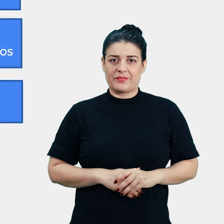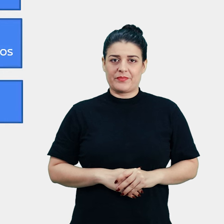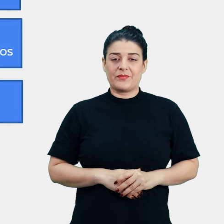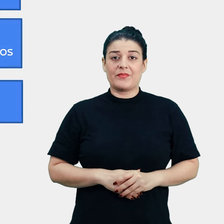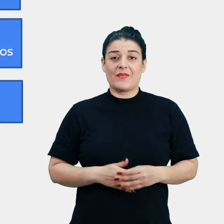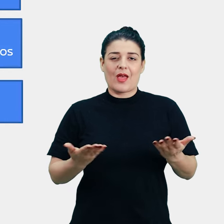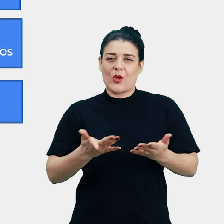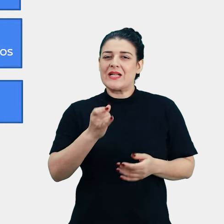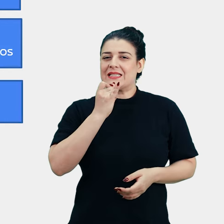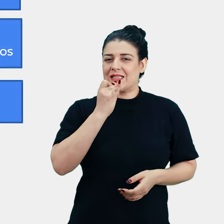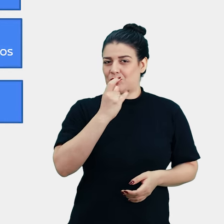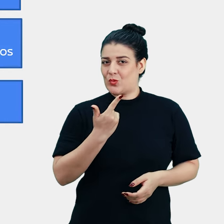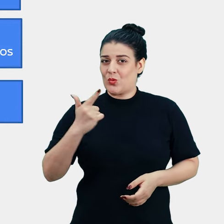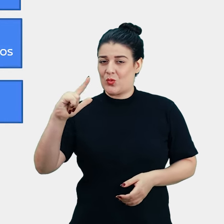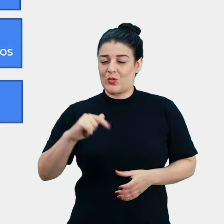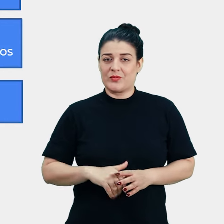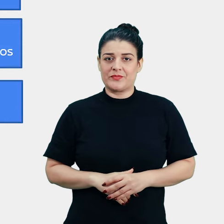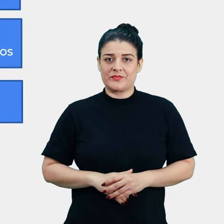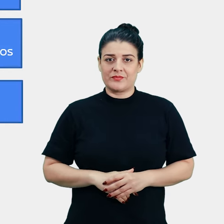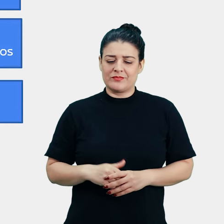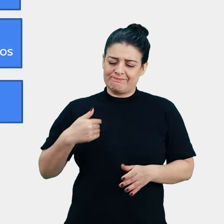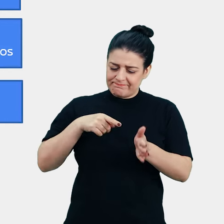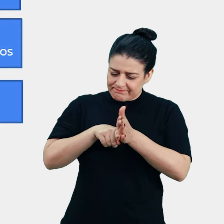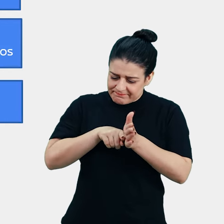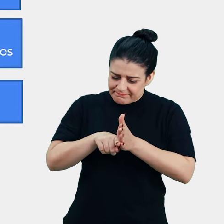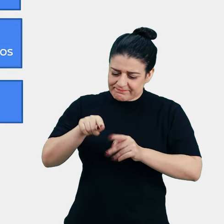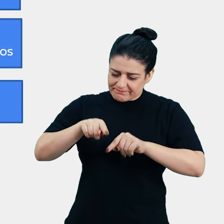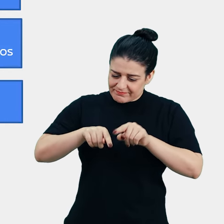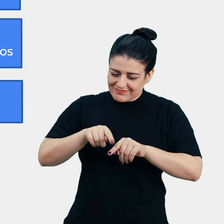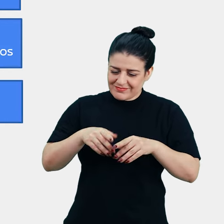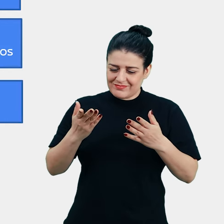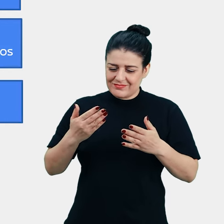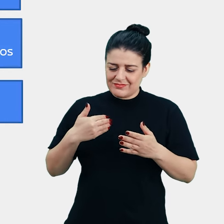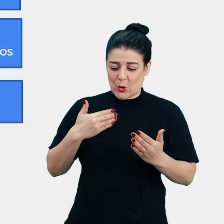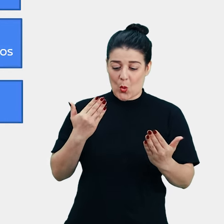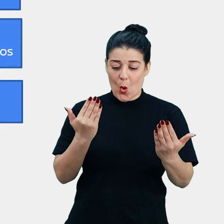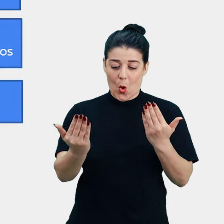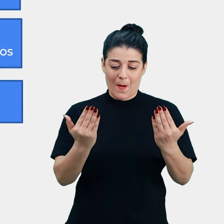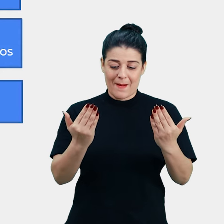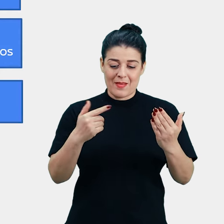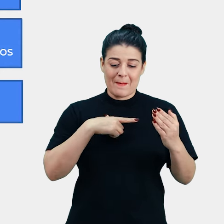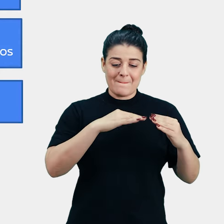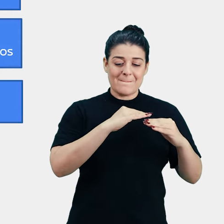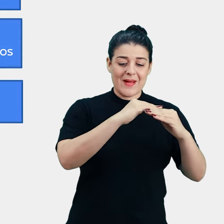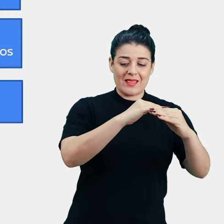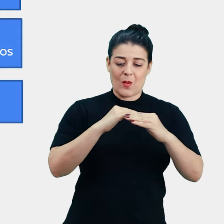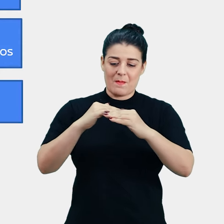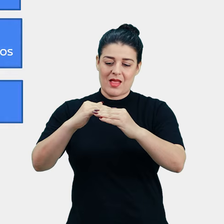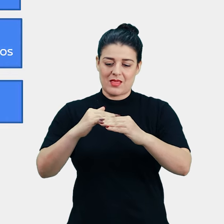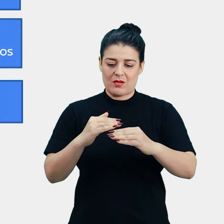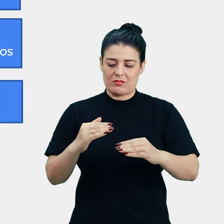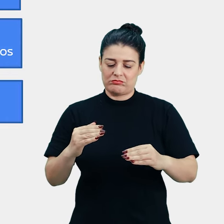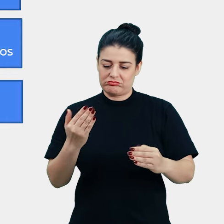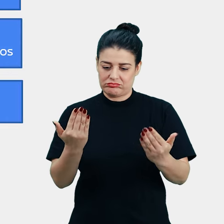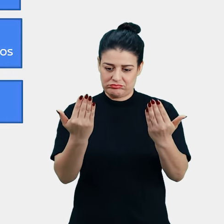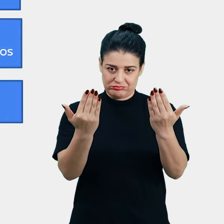Agora, vamos supor que eu estou ali analisando o material, mas eu fiz uma comparação com padrões. Então, quando a